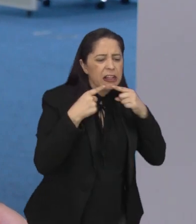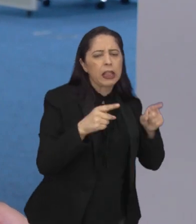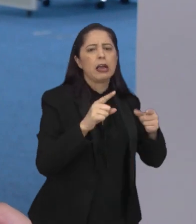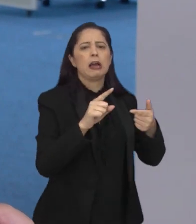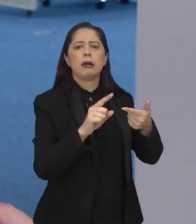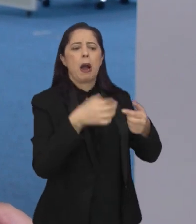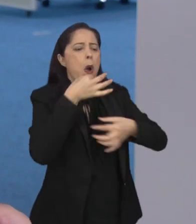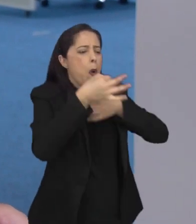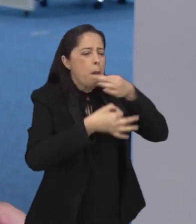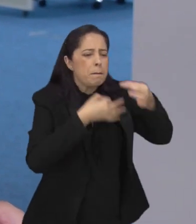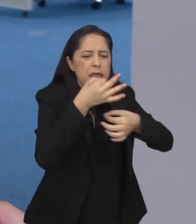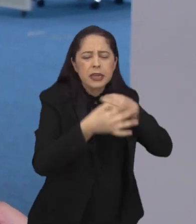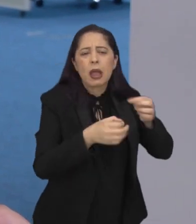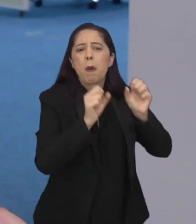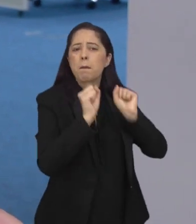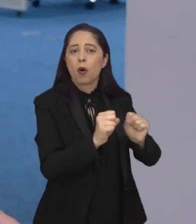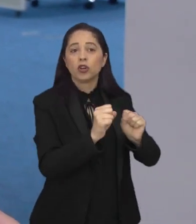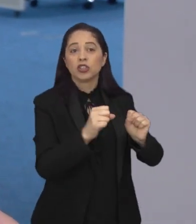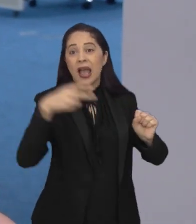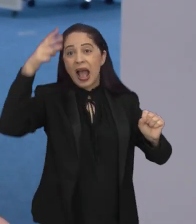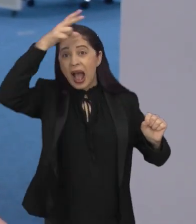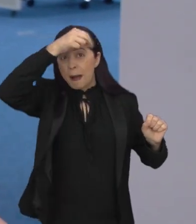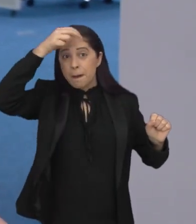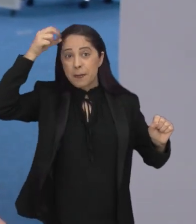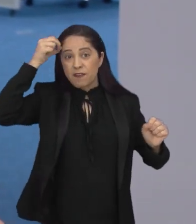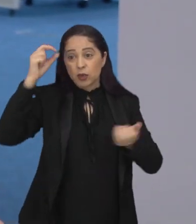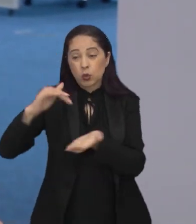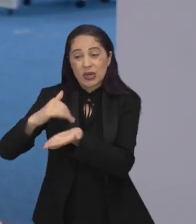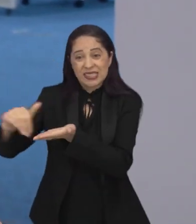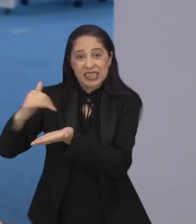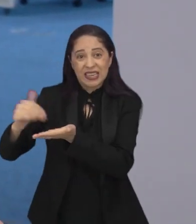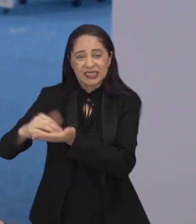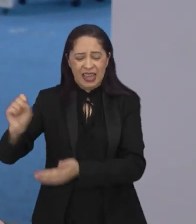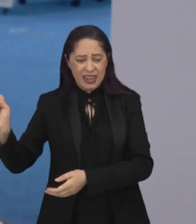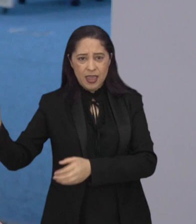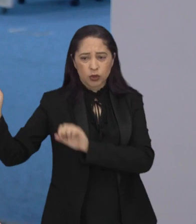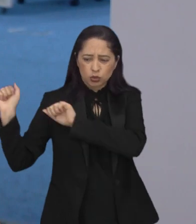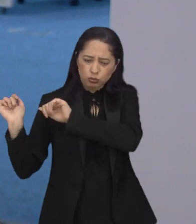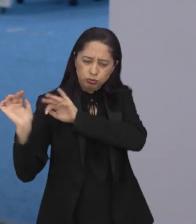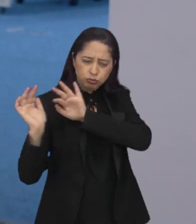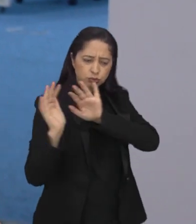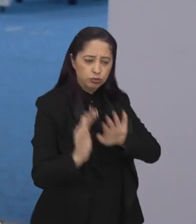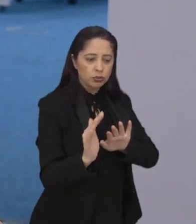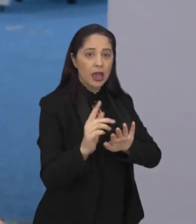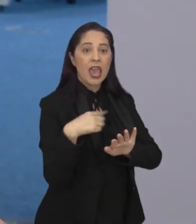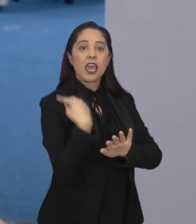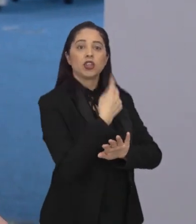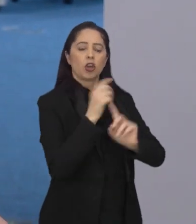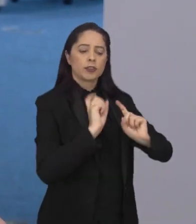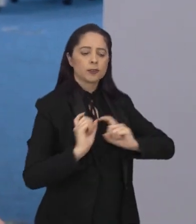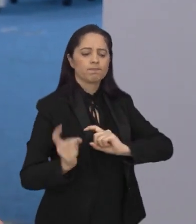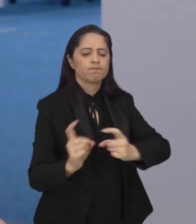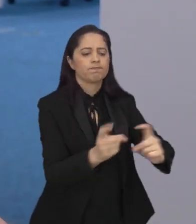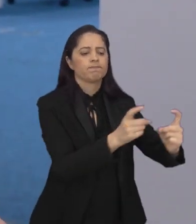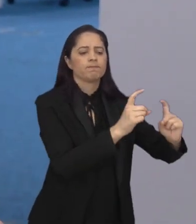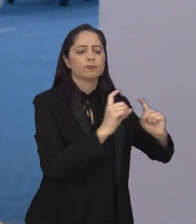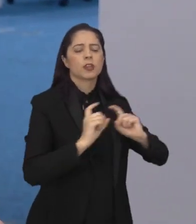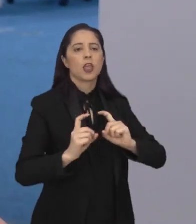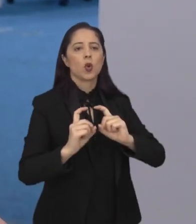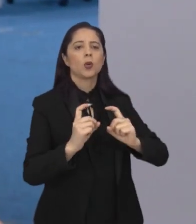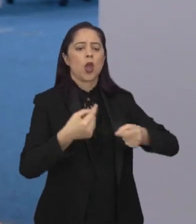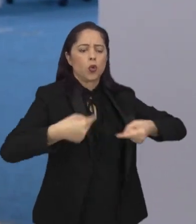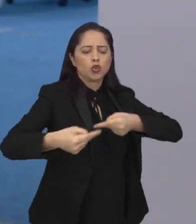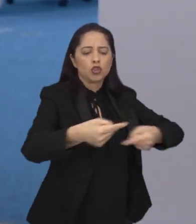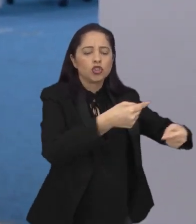visão coletiva das ações. E uma conquista que eu acho muito importante é a carteirinha, né? Ela não é